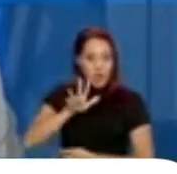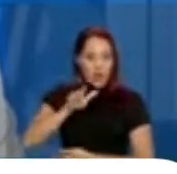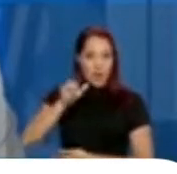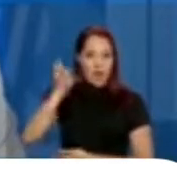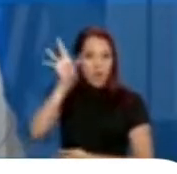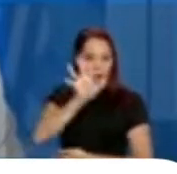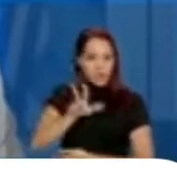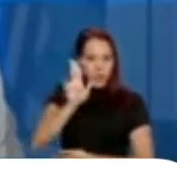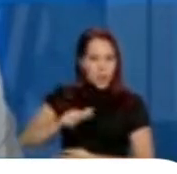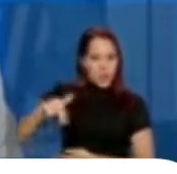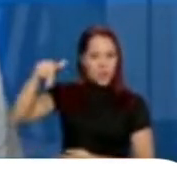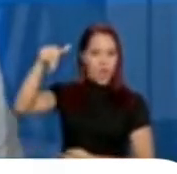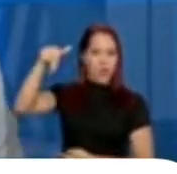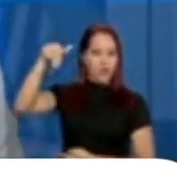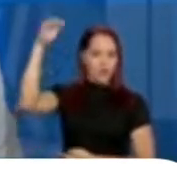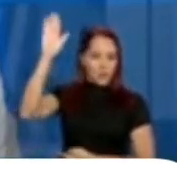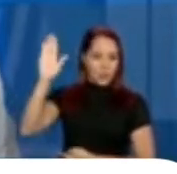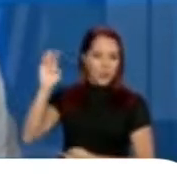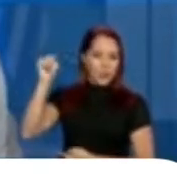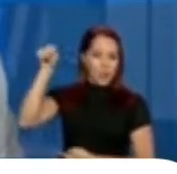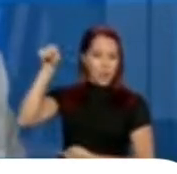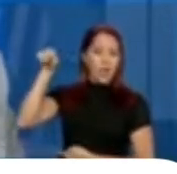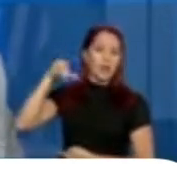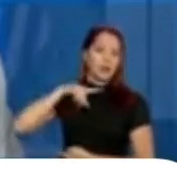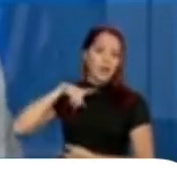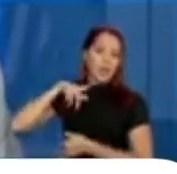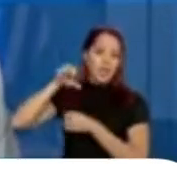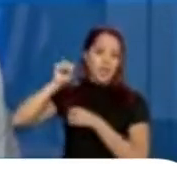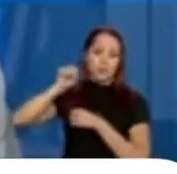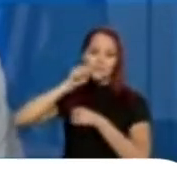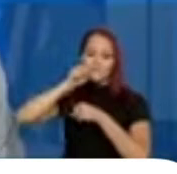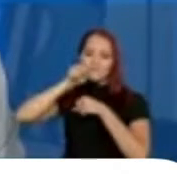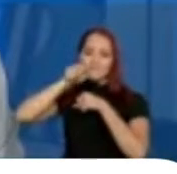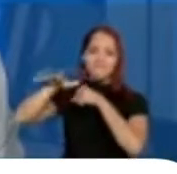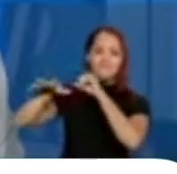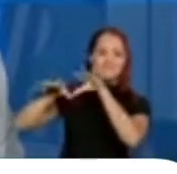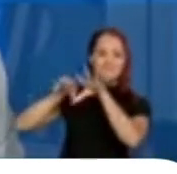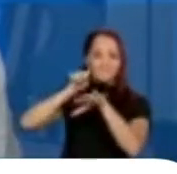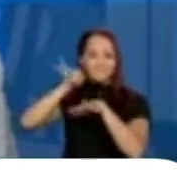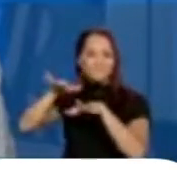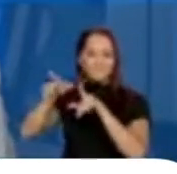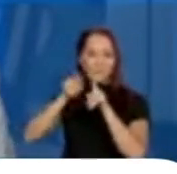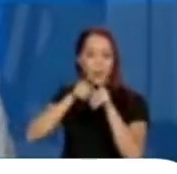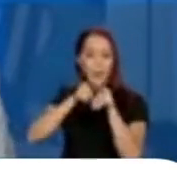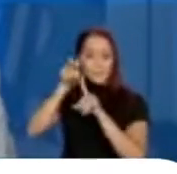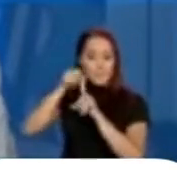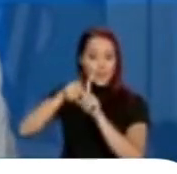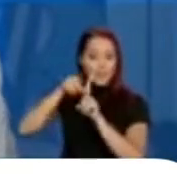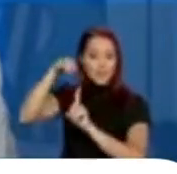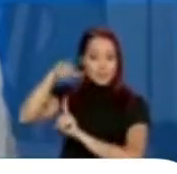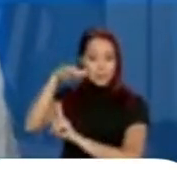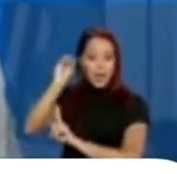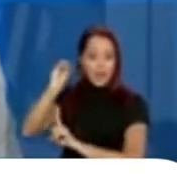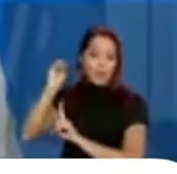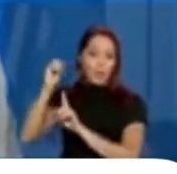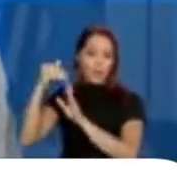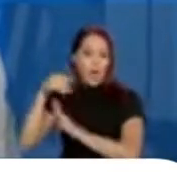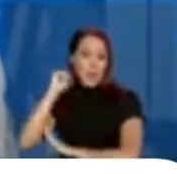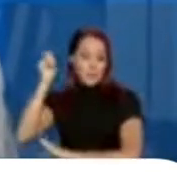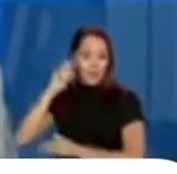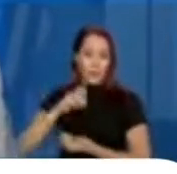Brasil, ela tem um padrão de transmissão de vírus respiratórios nos meses de março e abril. Na